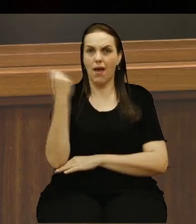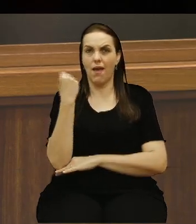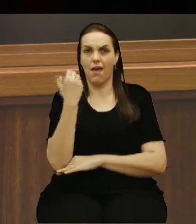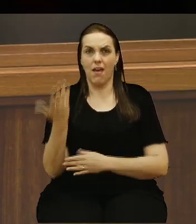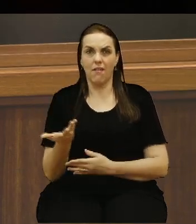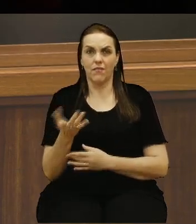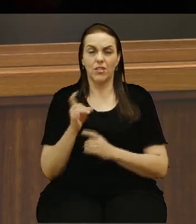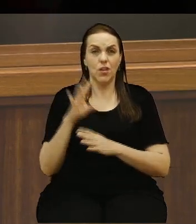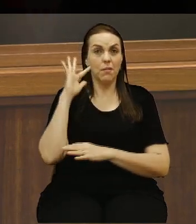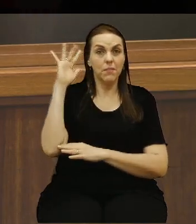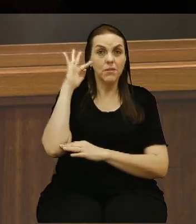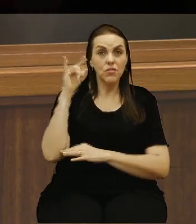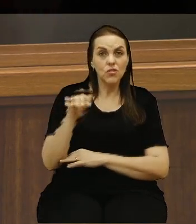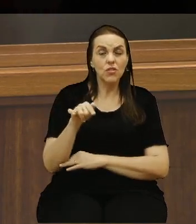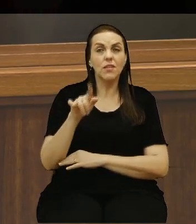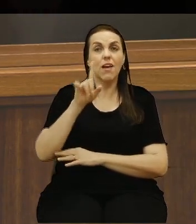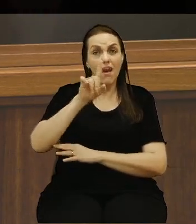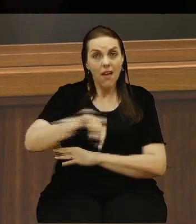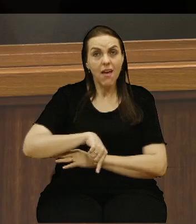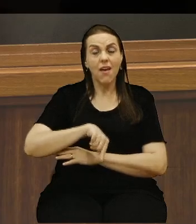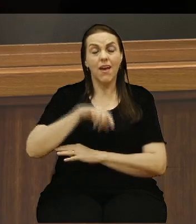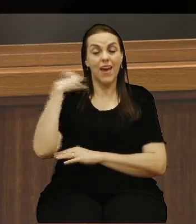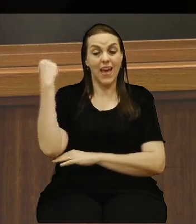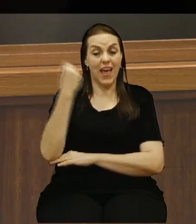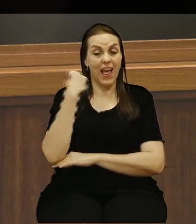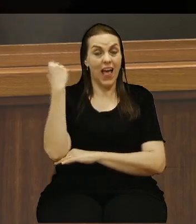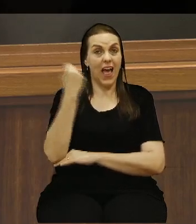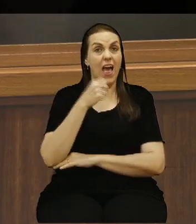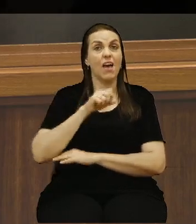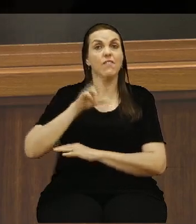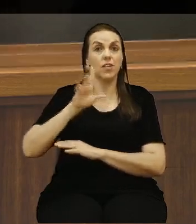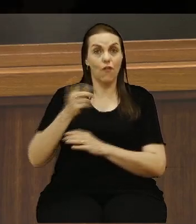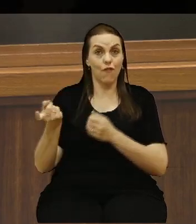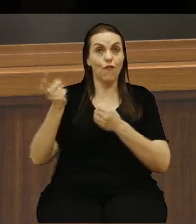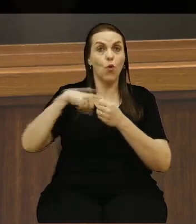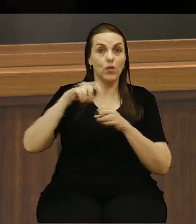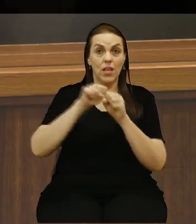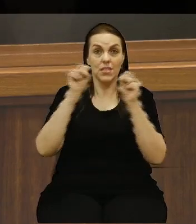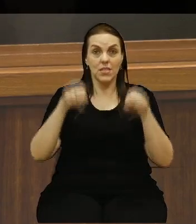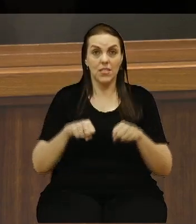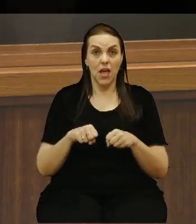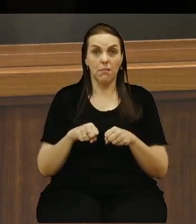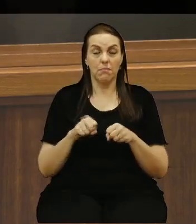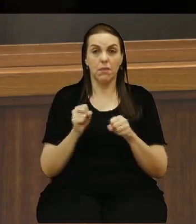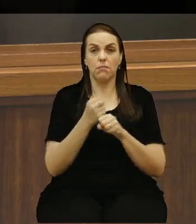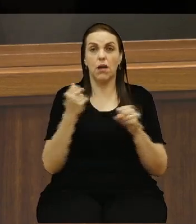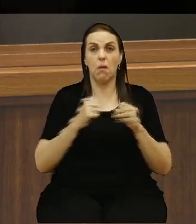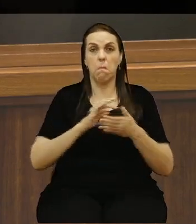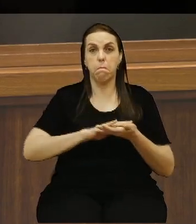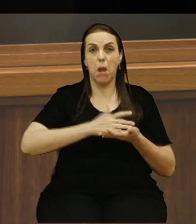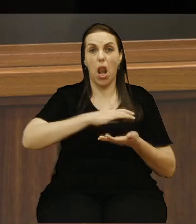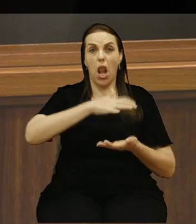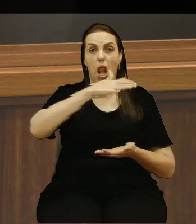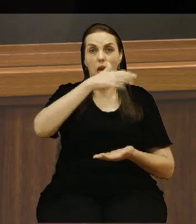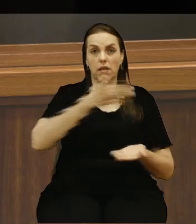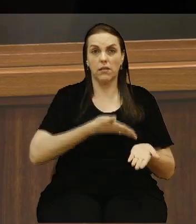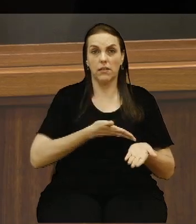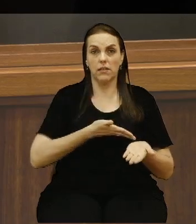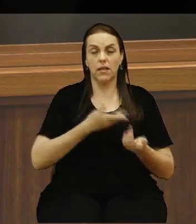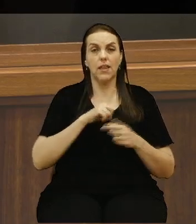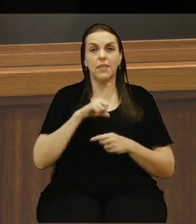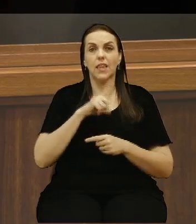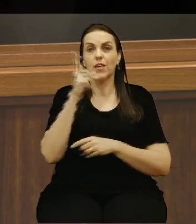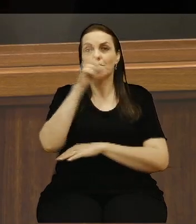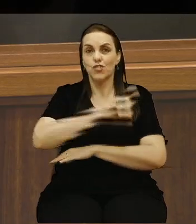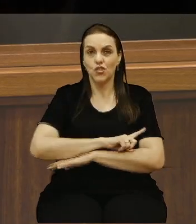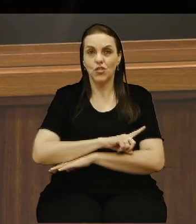Imaginem vocês a gravidade que vai dar quando voltar esse sistema, quanta coisa vai ficar represada, porque agora tem dias que